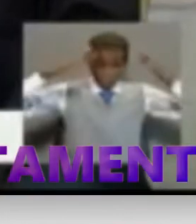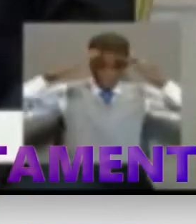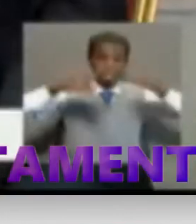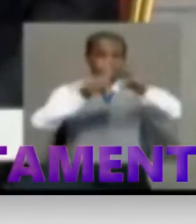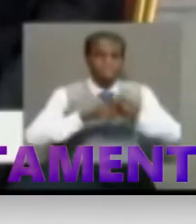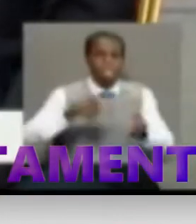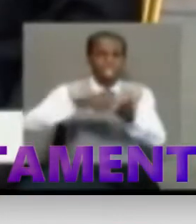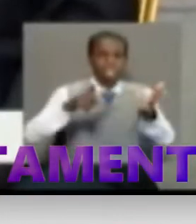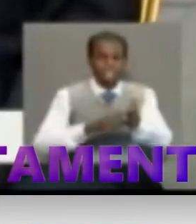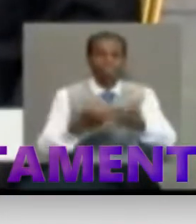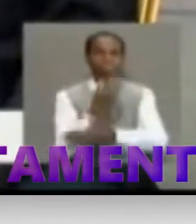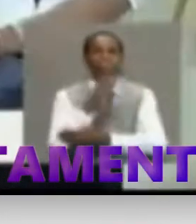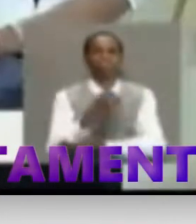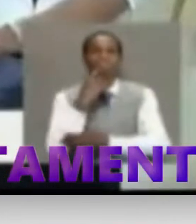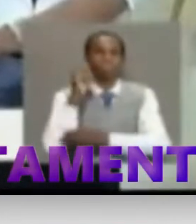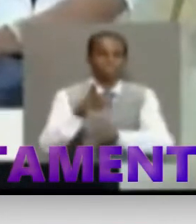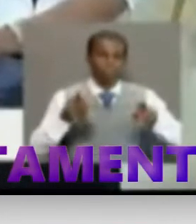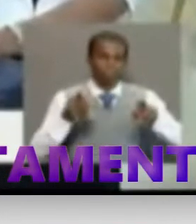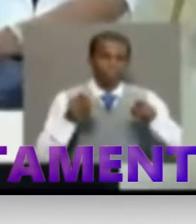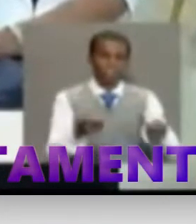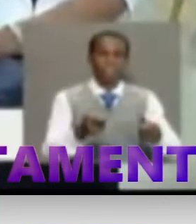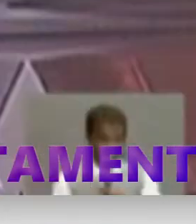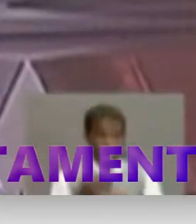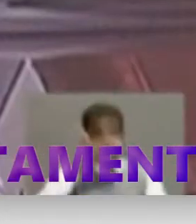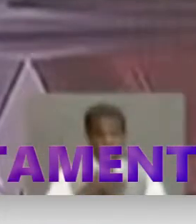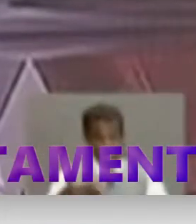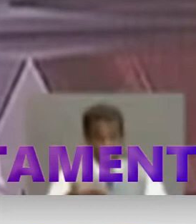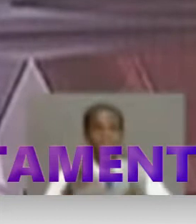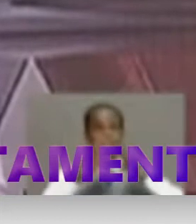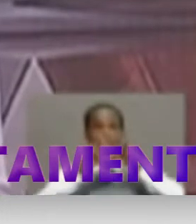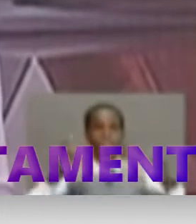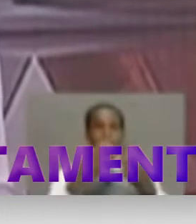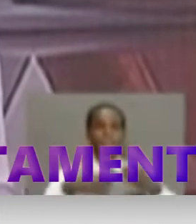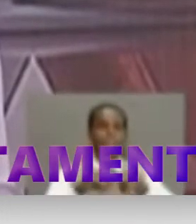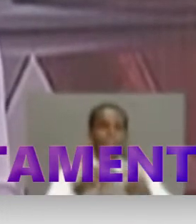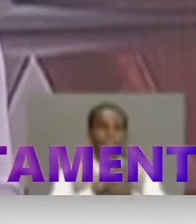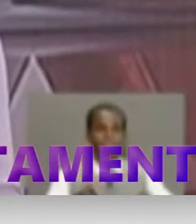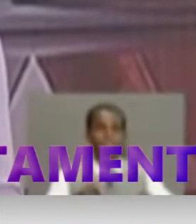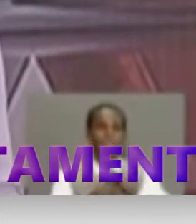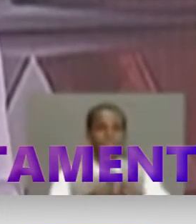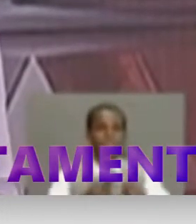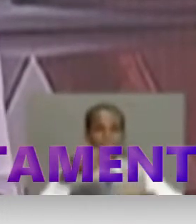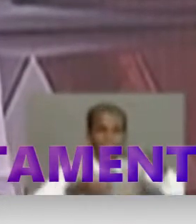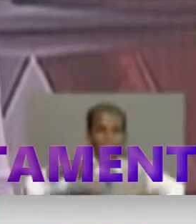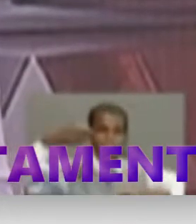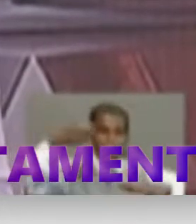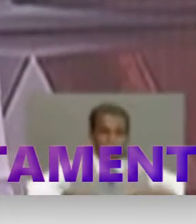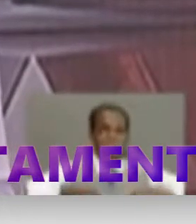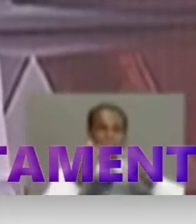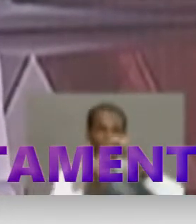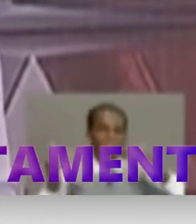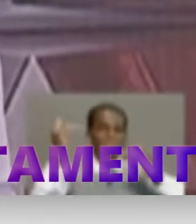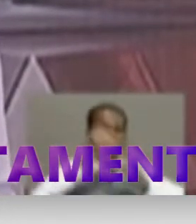que suspende o 13º Congresso. Teve então a ver com a decisão do Tribunal Constitucional de anular o